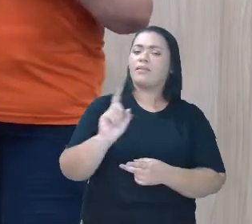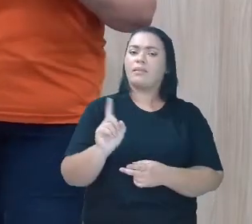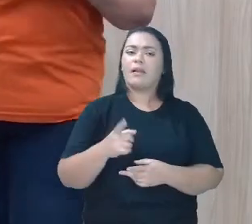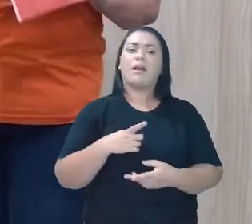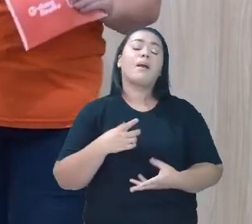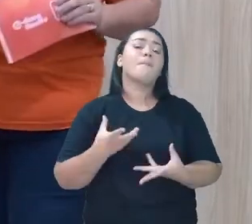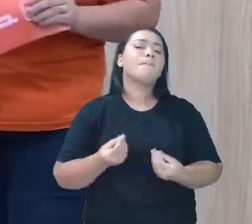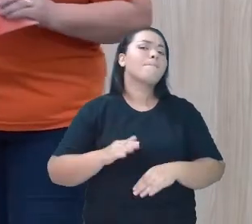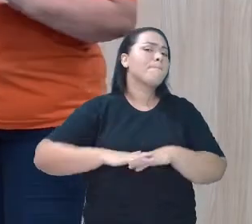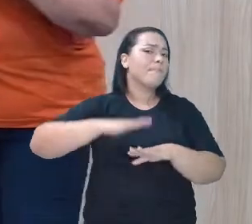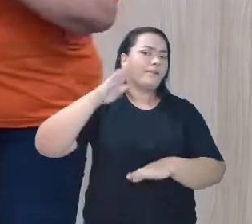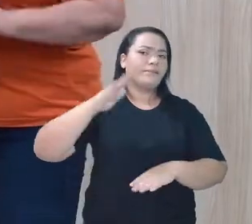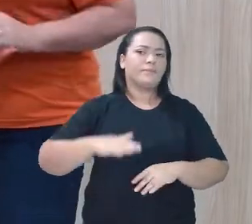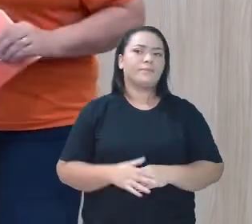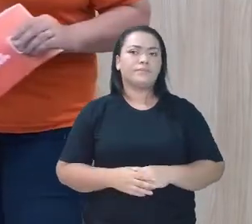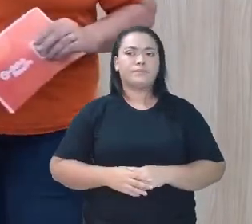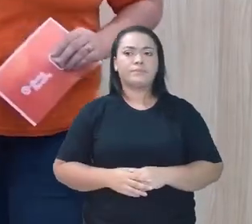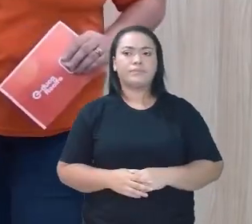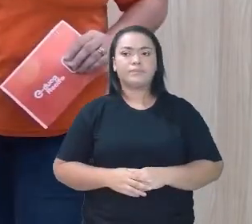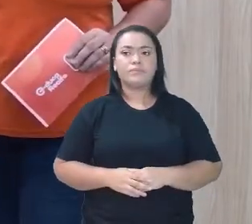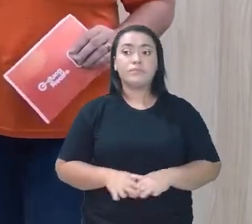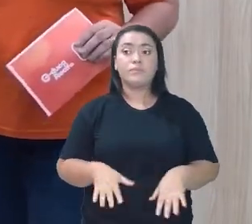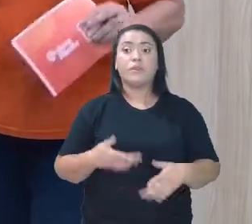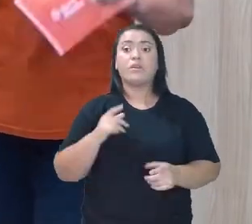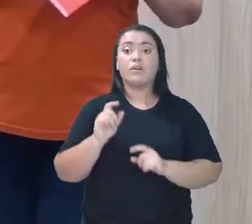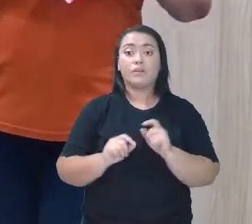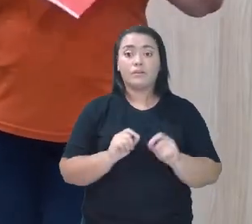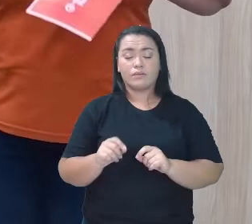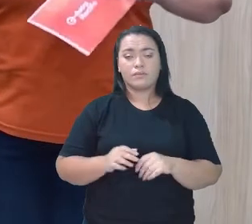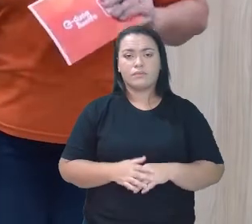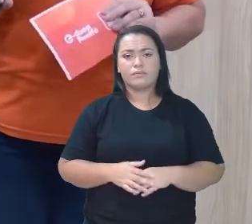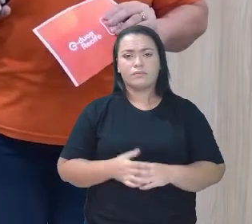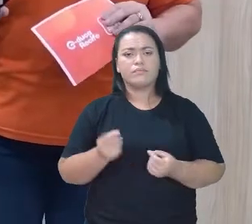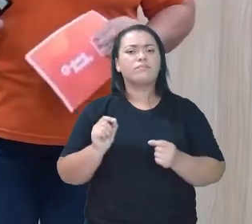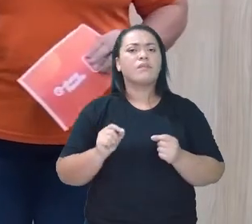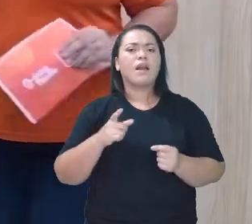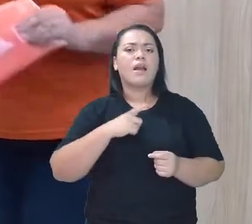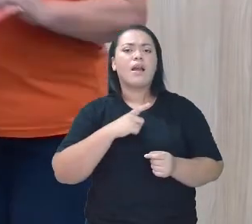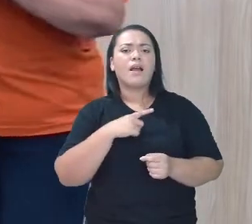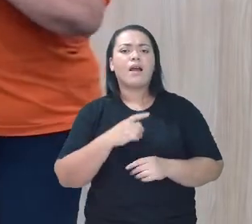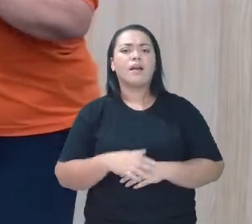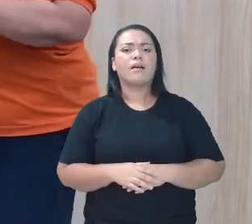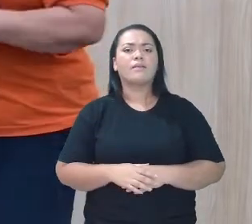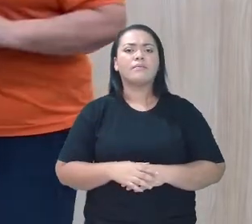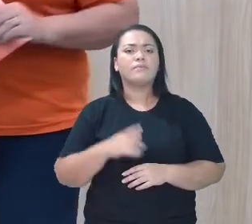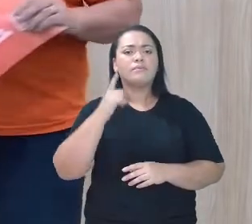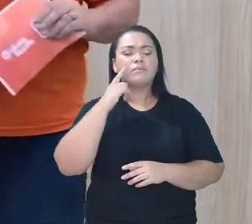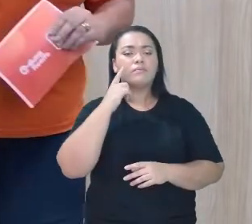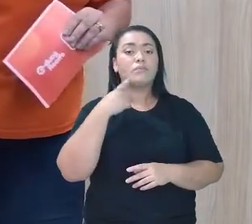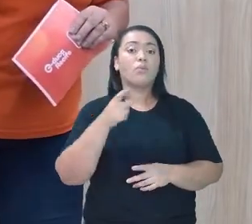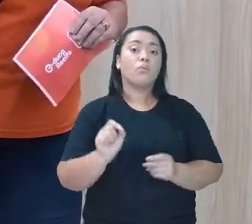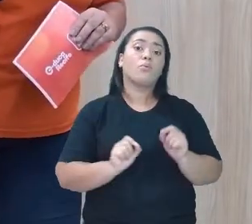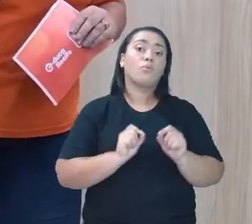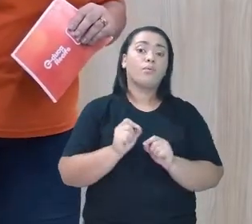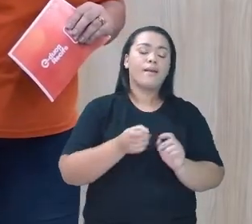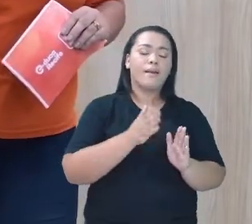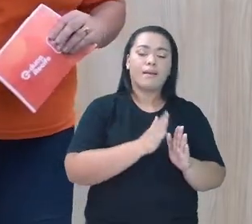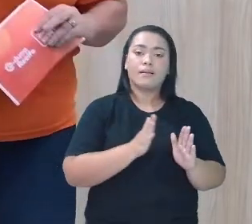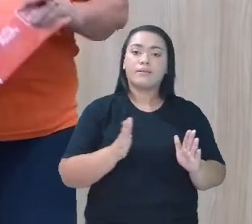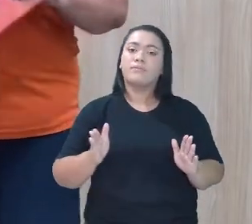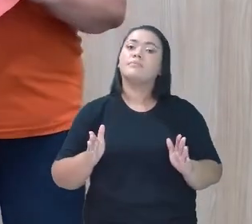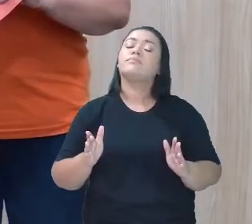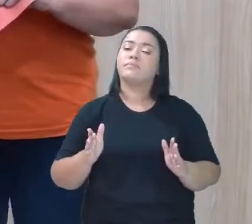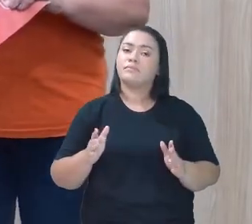ver que tem muito mais. Então, o que é que nós vamos falar agora? Nós vamos agora falar um pouquinho sobre essa classificação dos